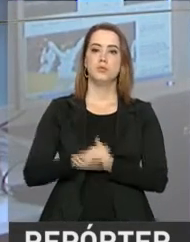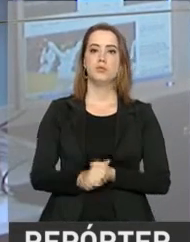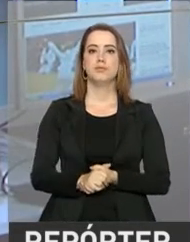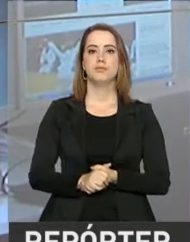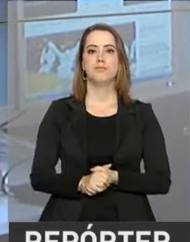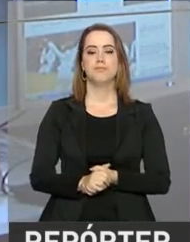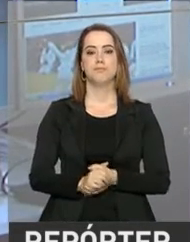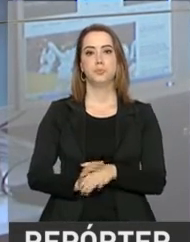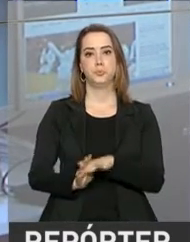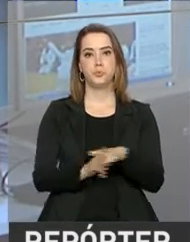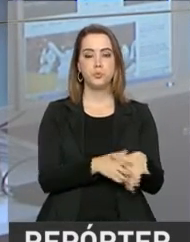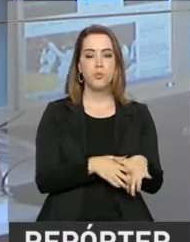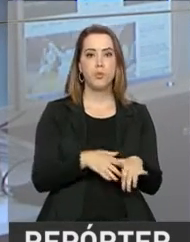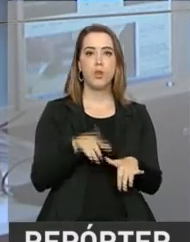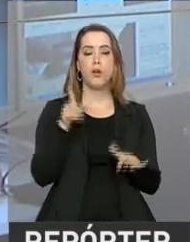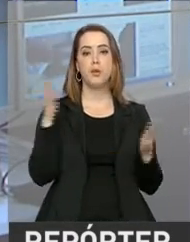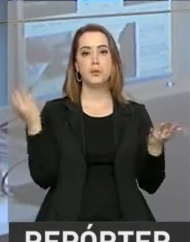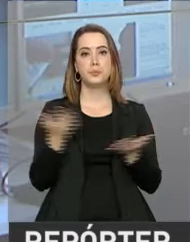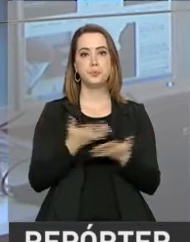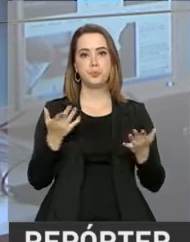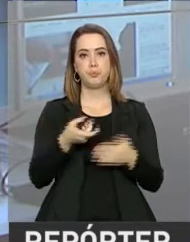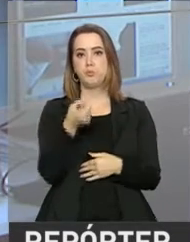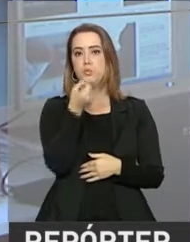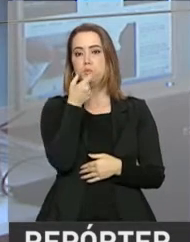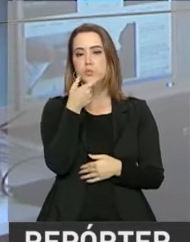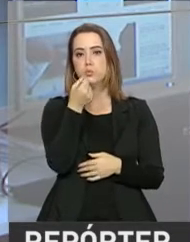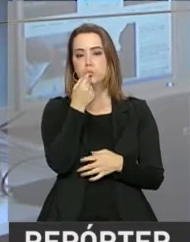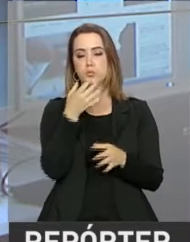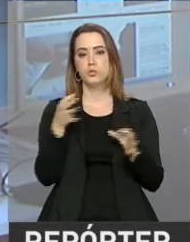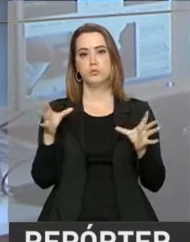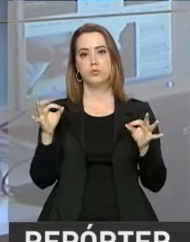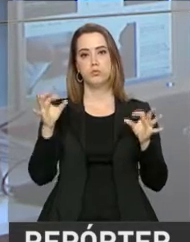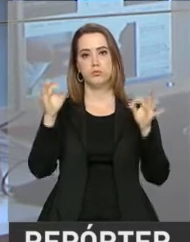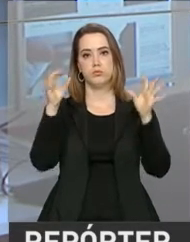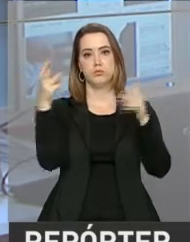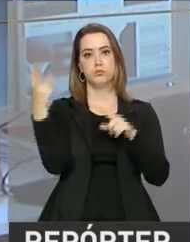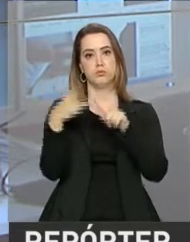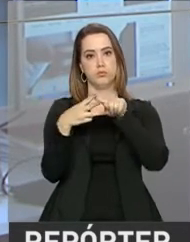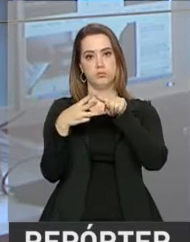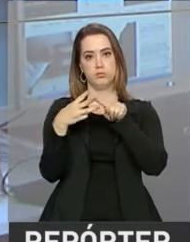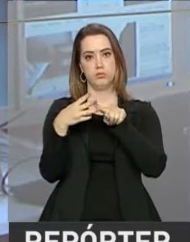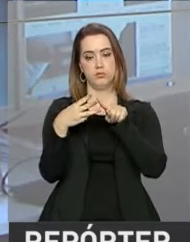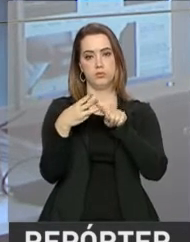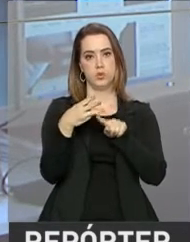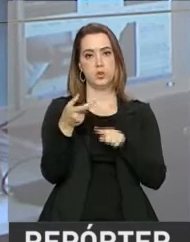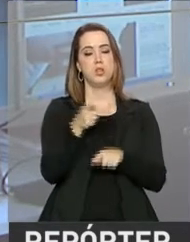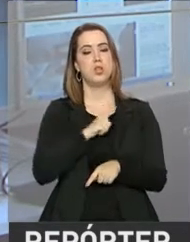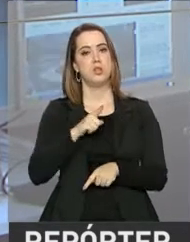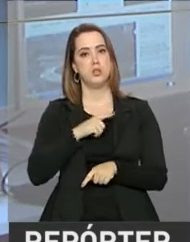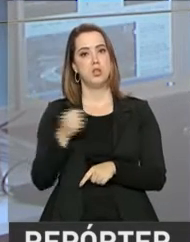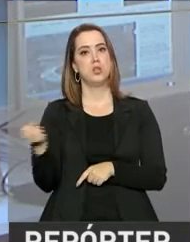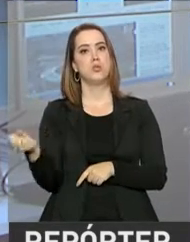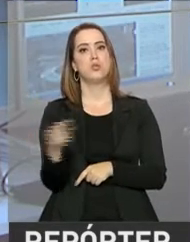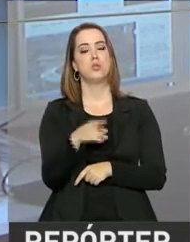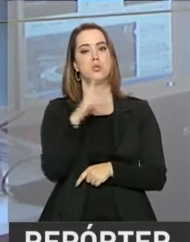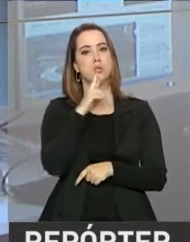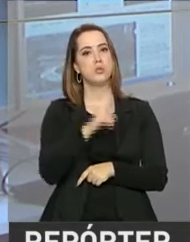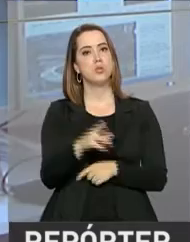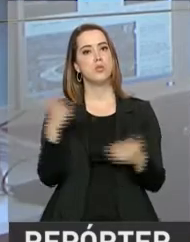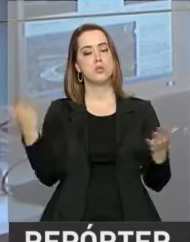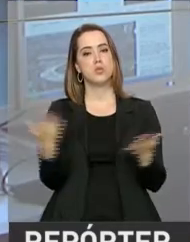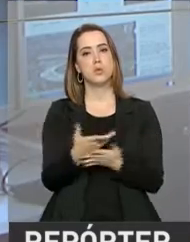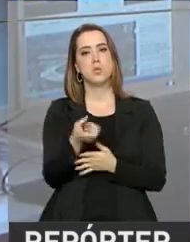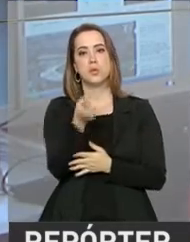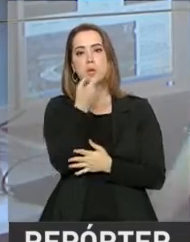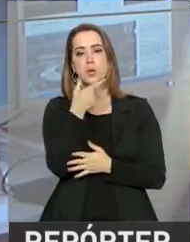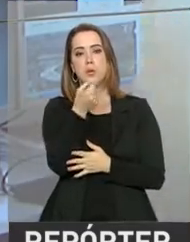assunto agora é a pílula do câncer. 3 pesquisas apresentaram novos resultados sobre a fosfoetalonamina. Eles foram divulgados